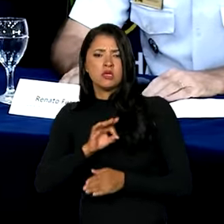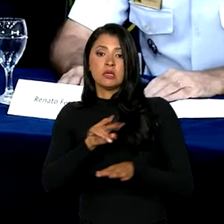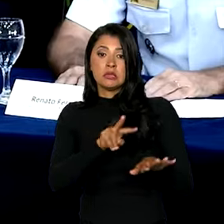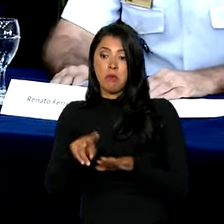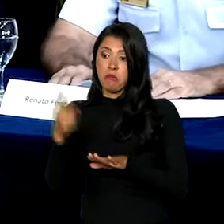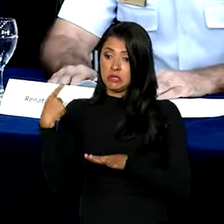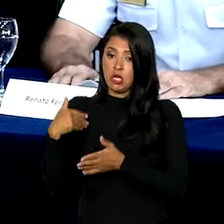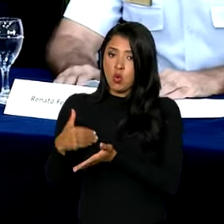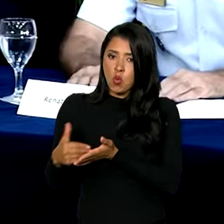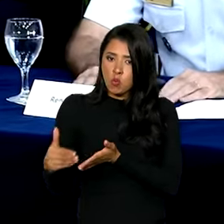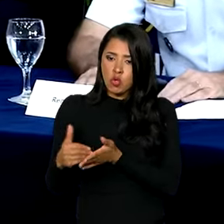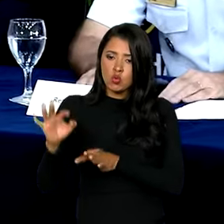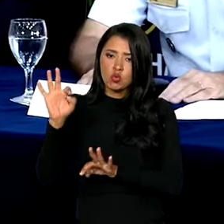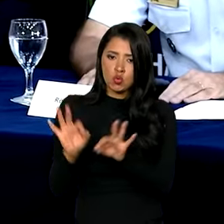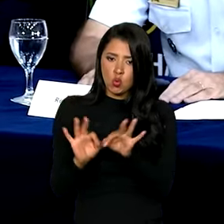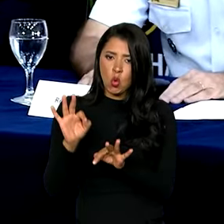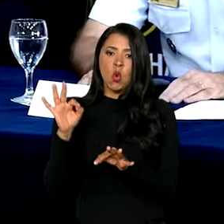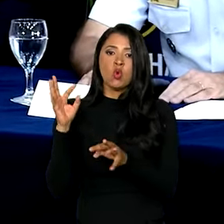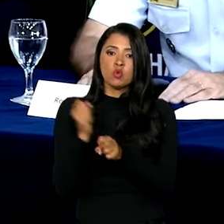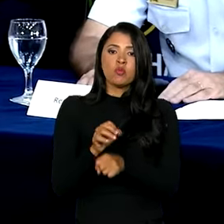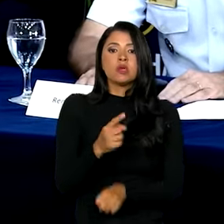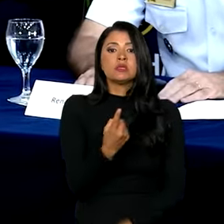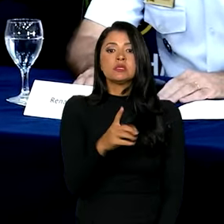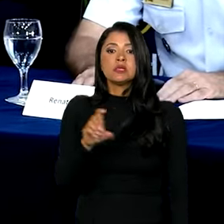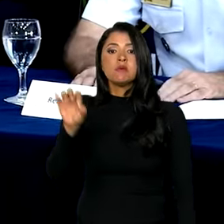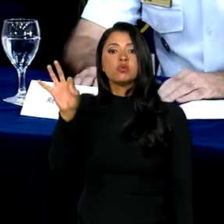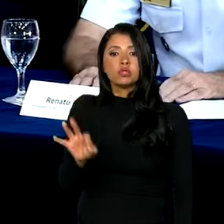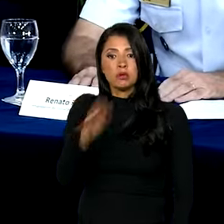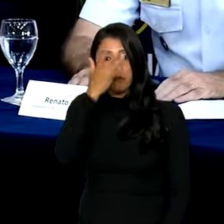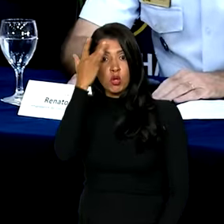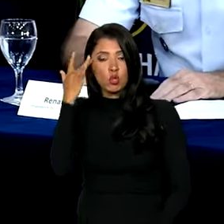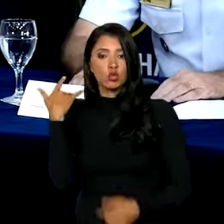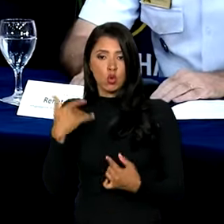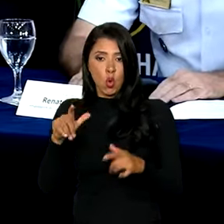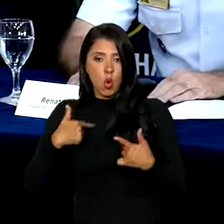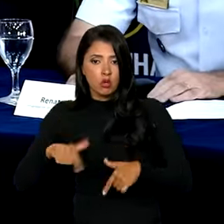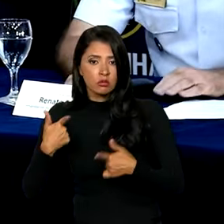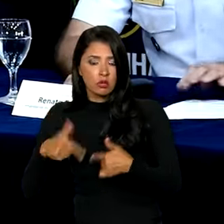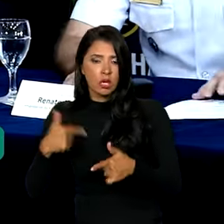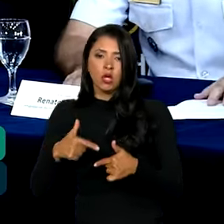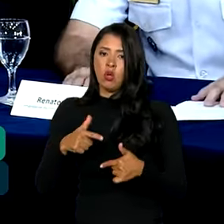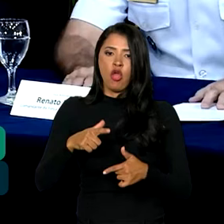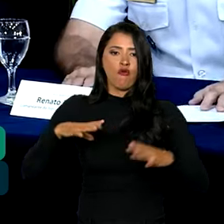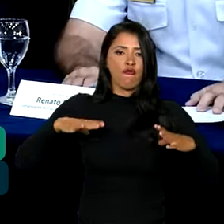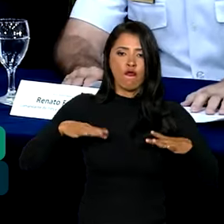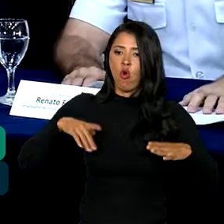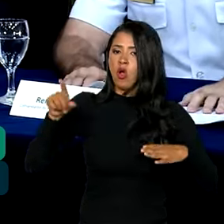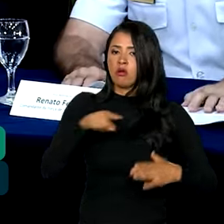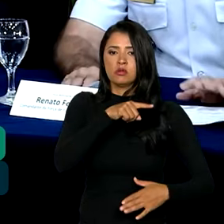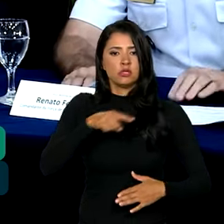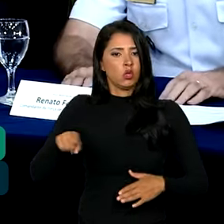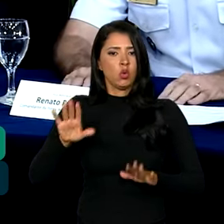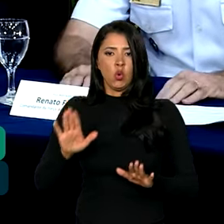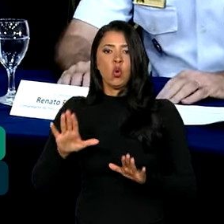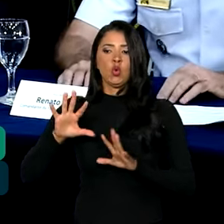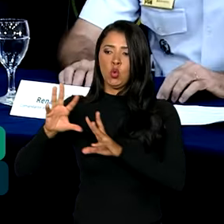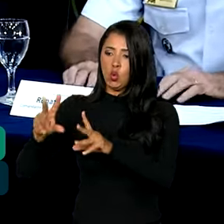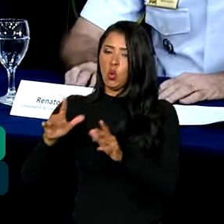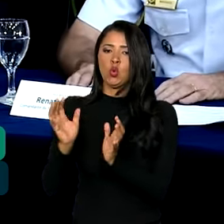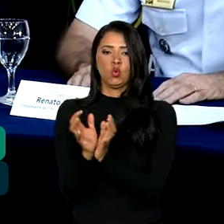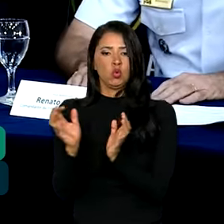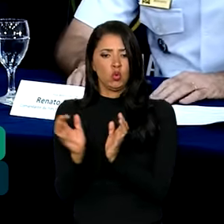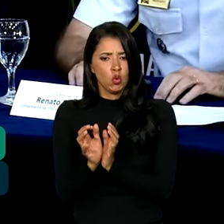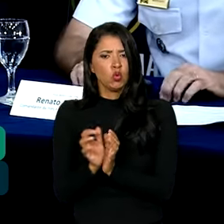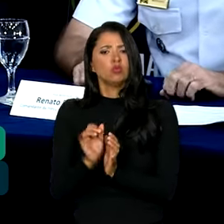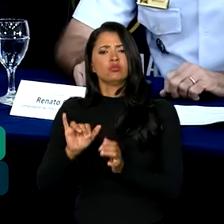passada. Estamos com 100% do nosso pessoal, cancelamos as folgas e todo o pessoal, uma